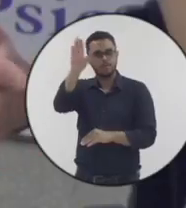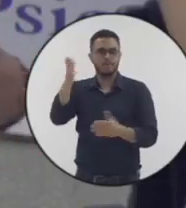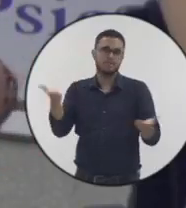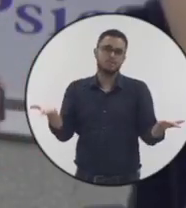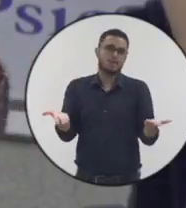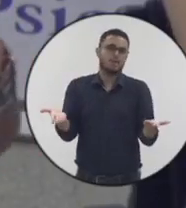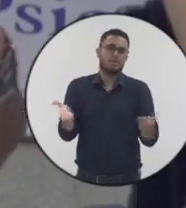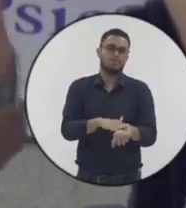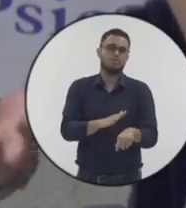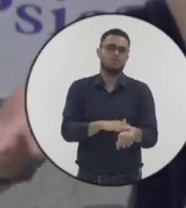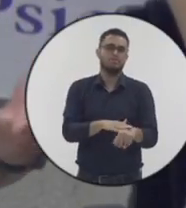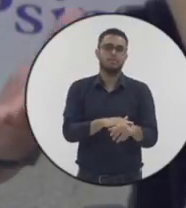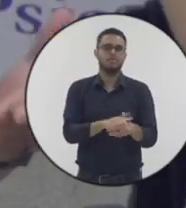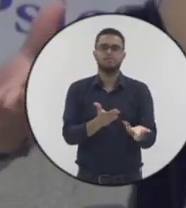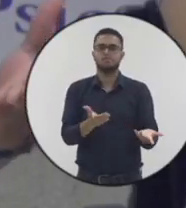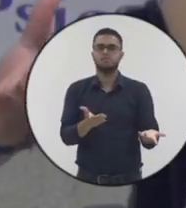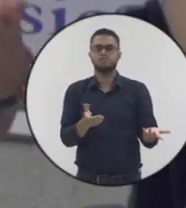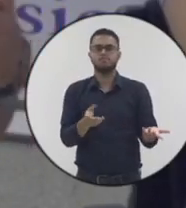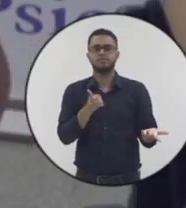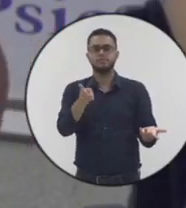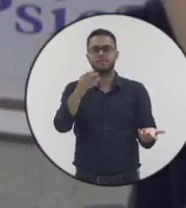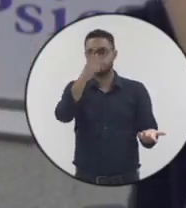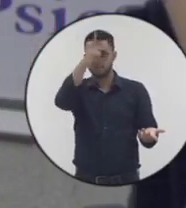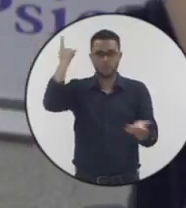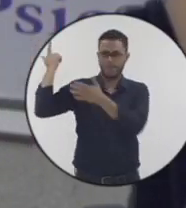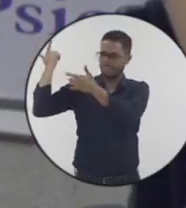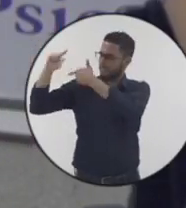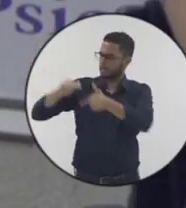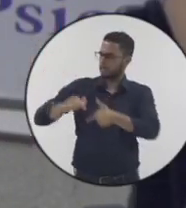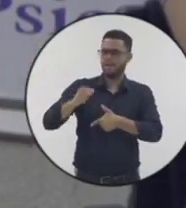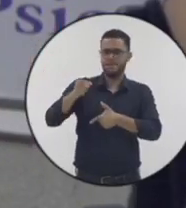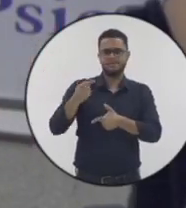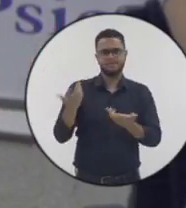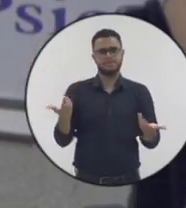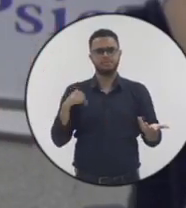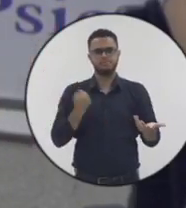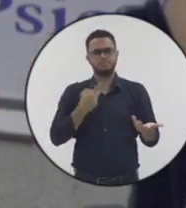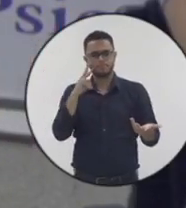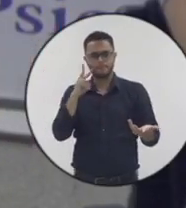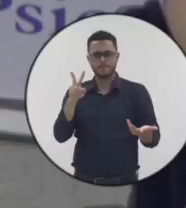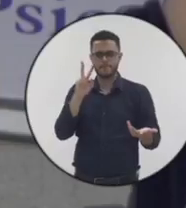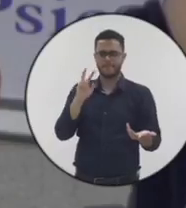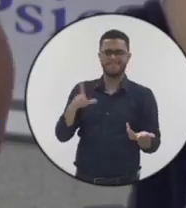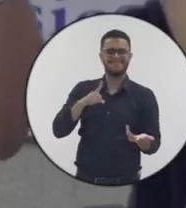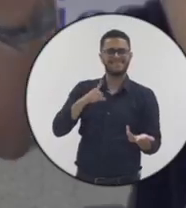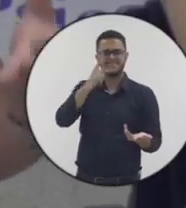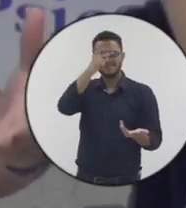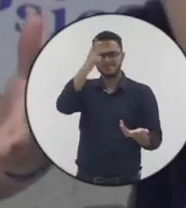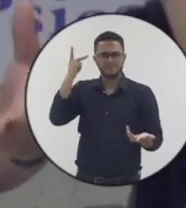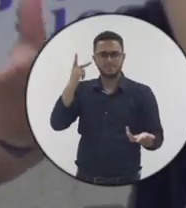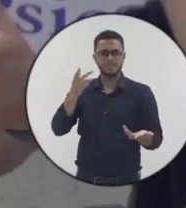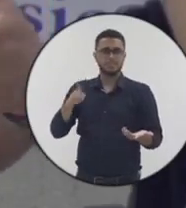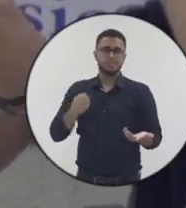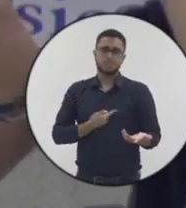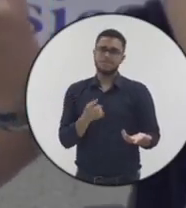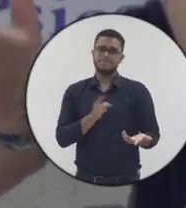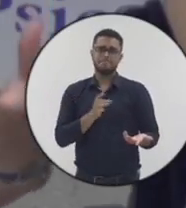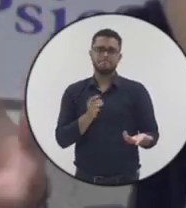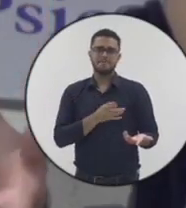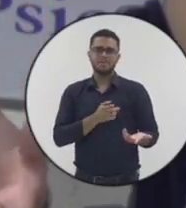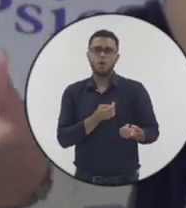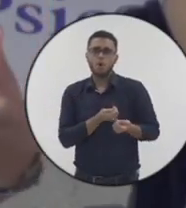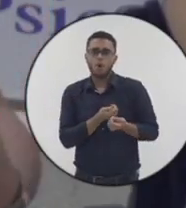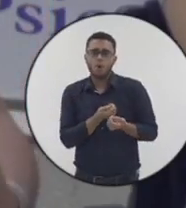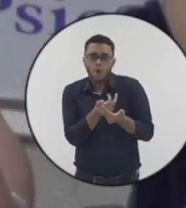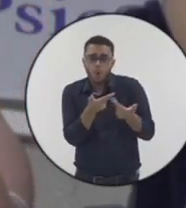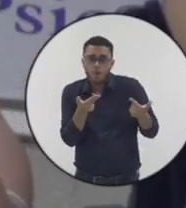conjuntura fundamentalista que a gente vive, né, da onde a gente tem receios do que minimamente